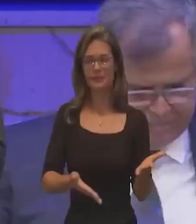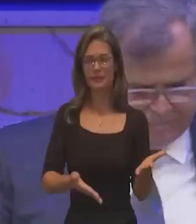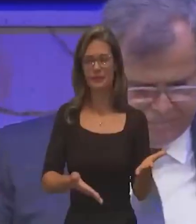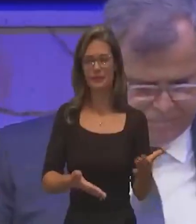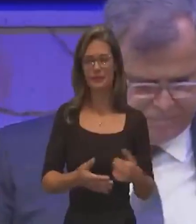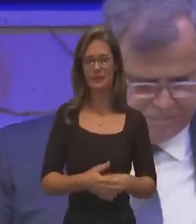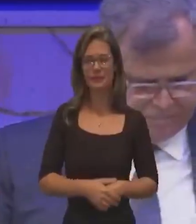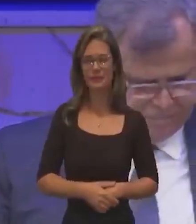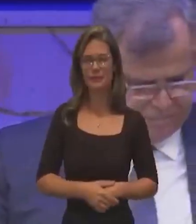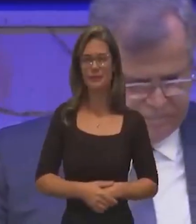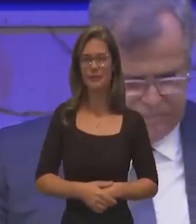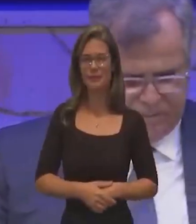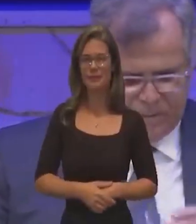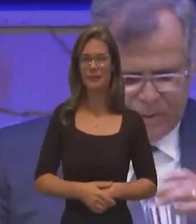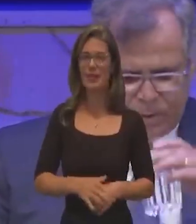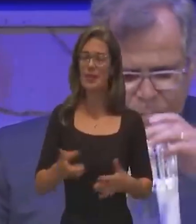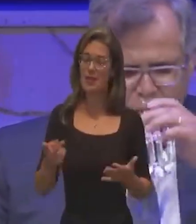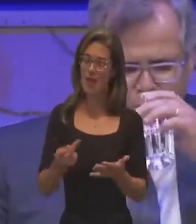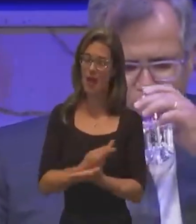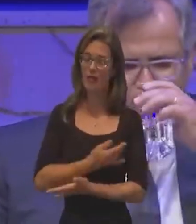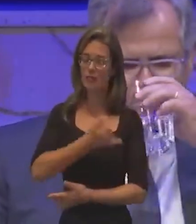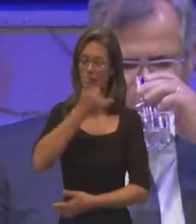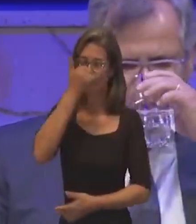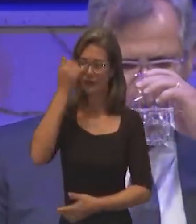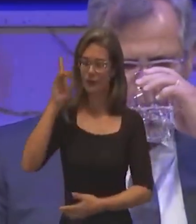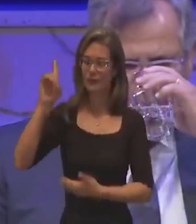assim nos distanciando do Senhor.